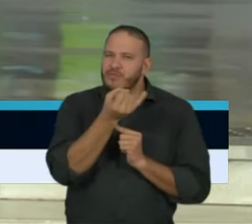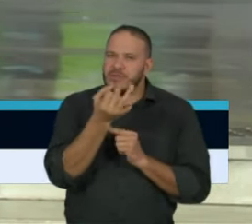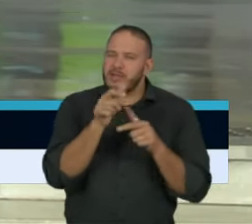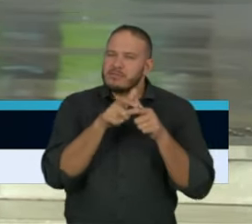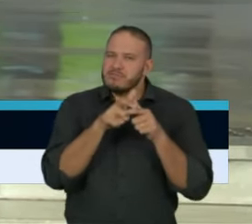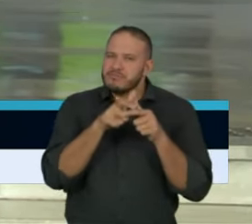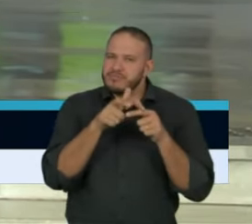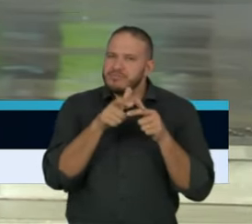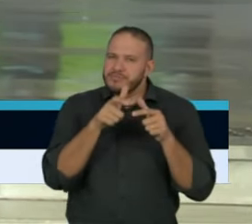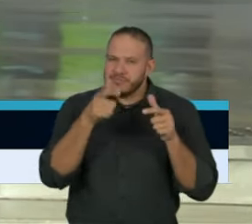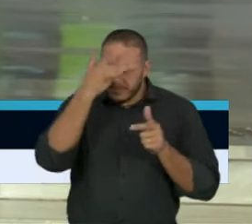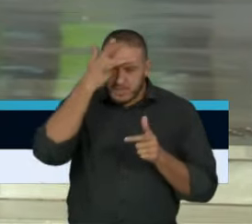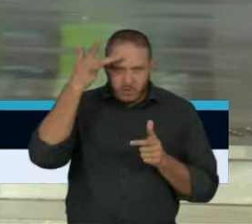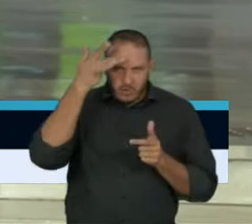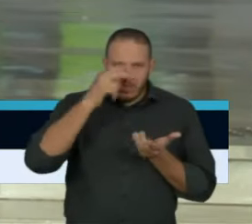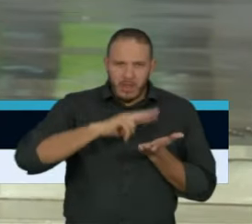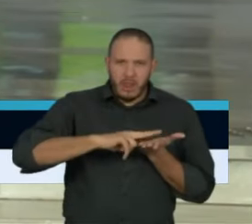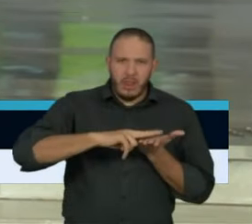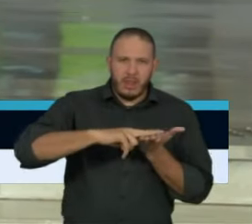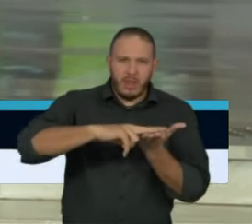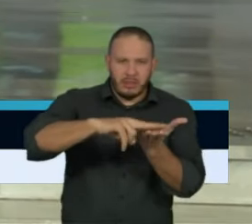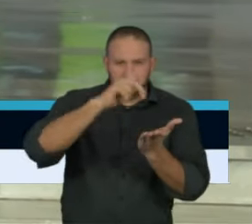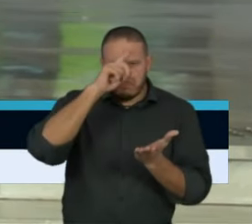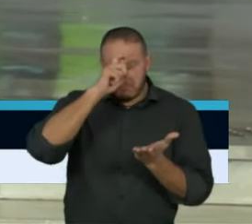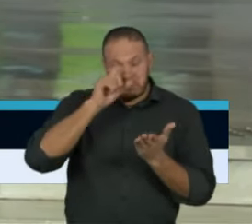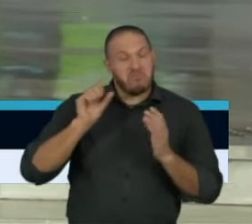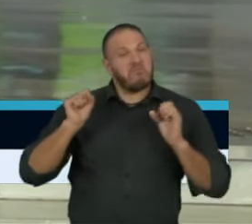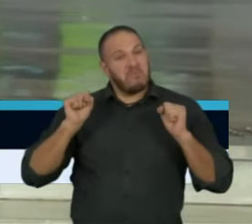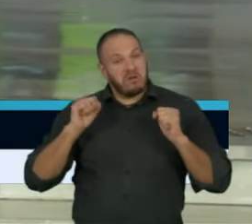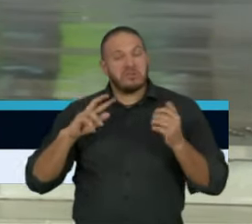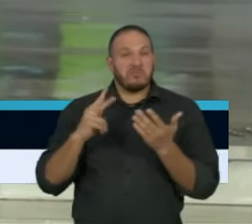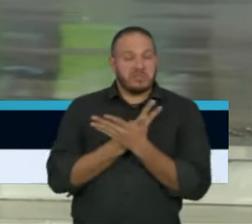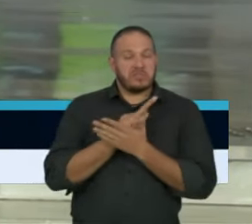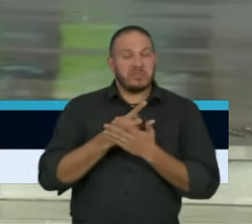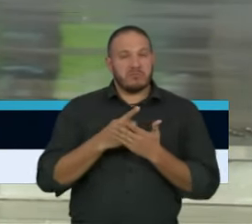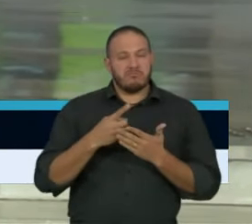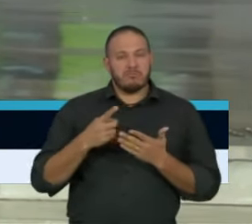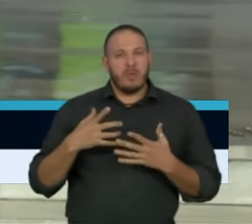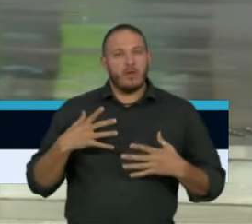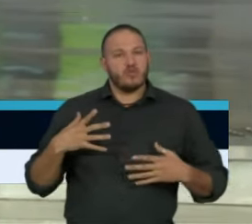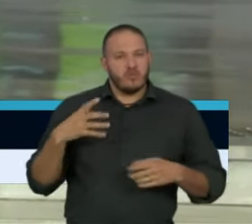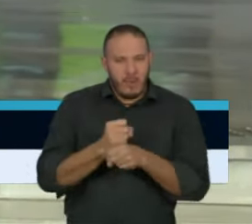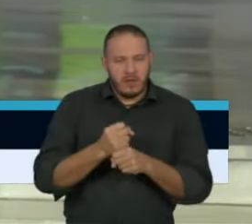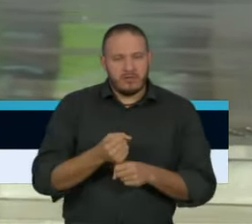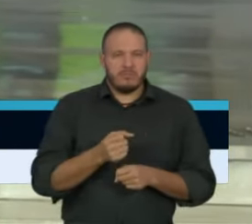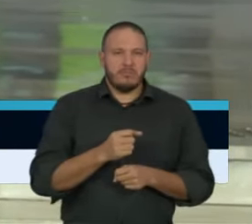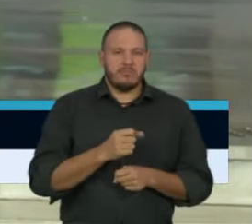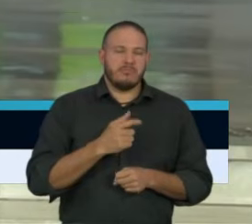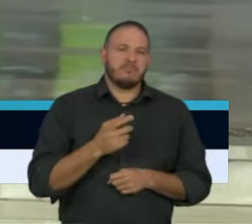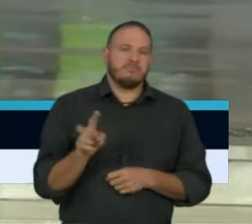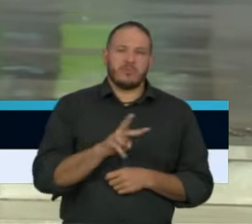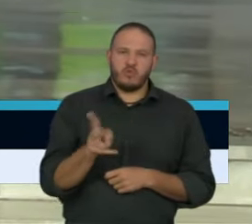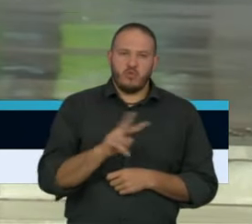internados, e que deve chegar, então, somando os dois tipos de